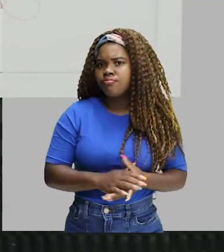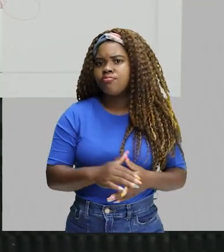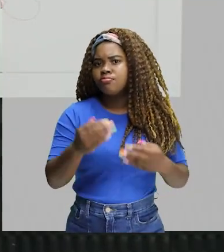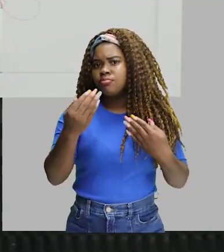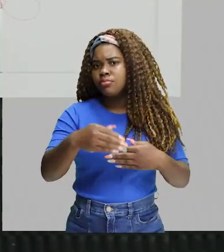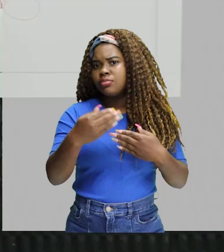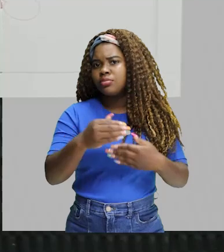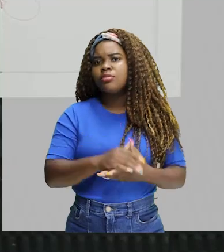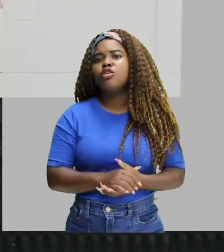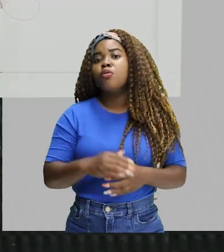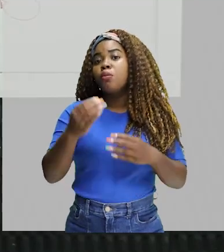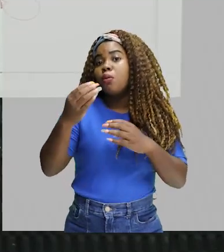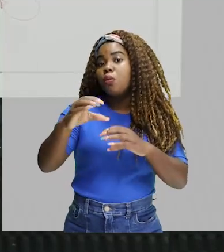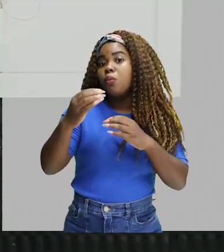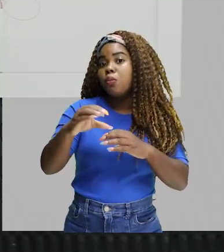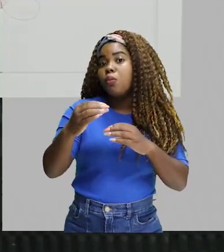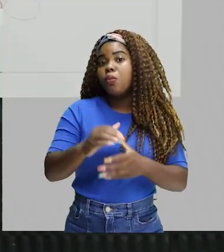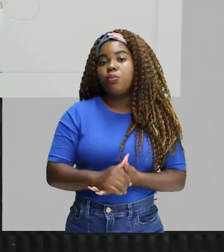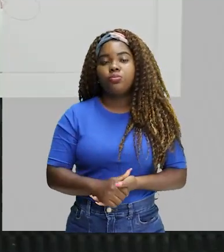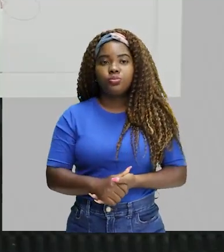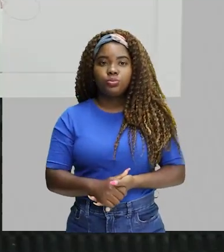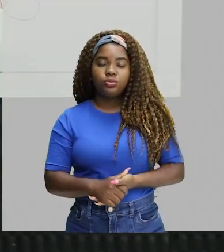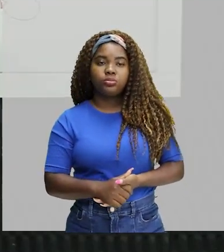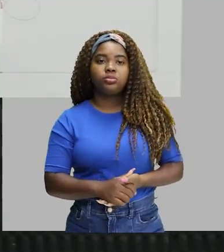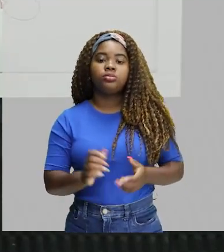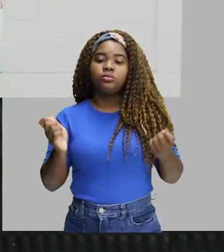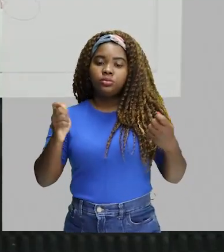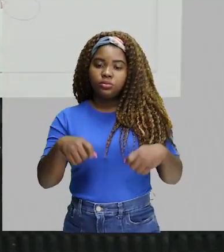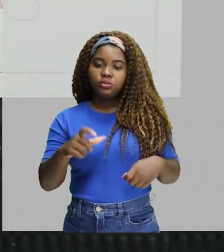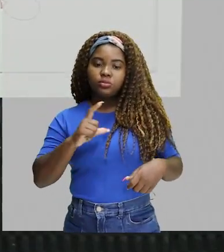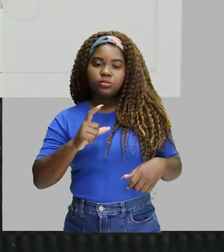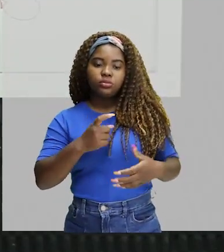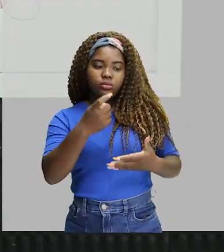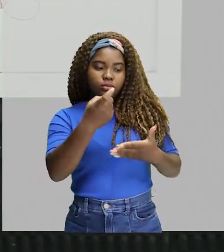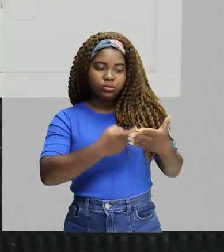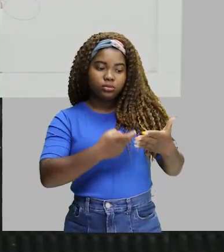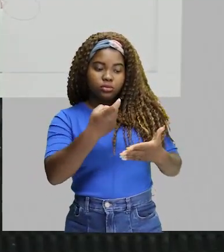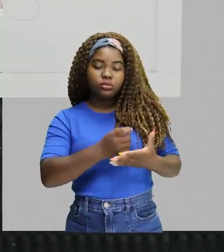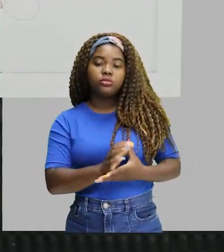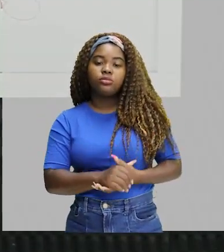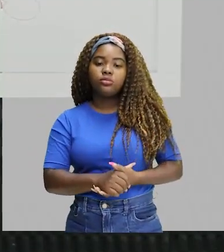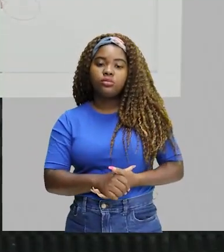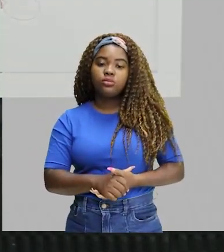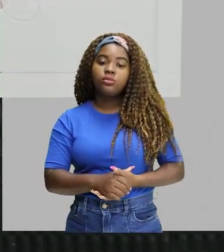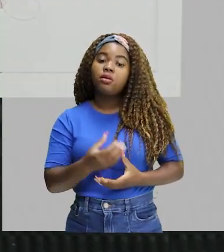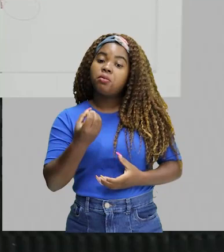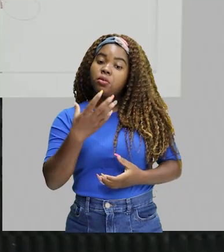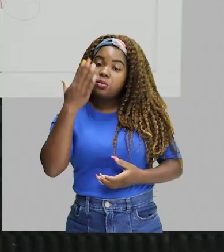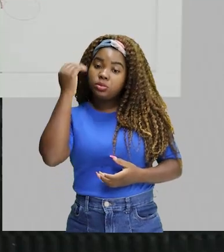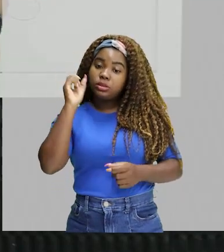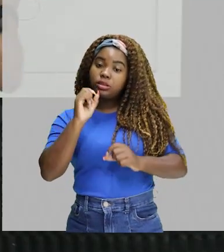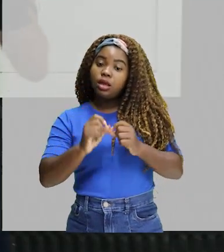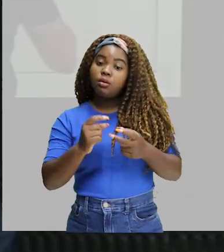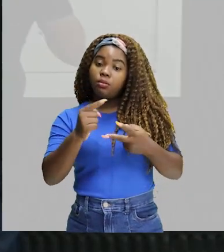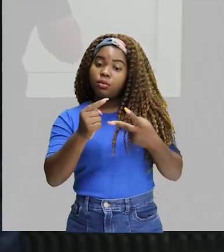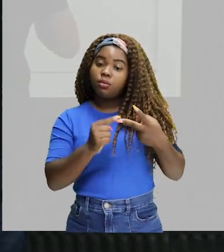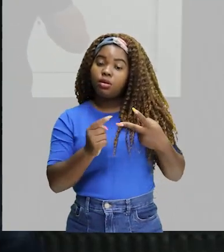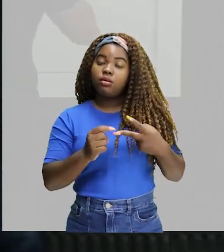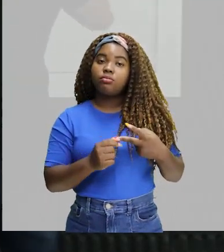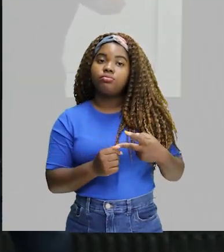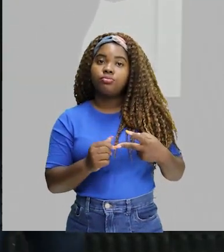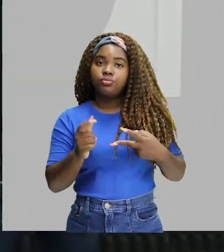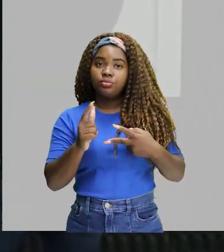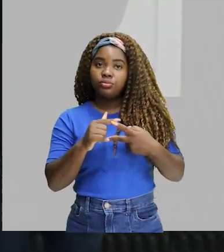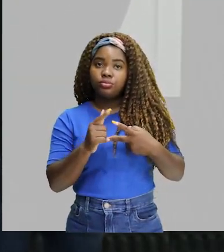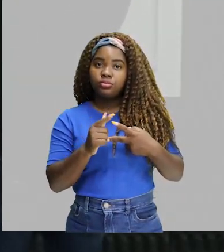de concurso aí também, né? Vocês podem pegar um texto como a Alegoria da Caverna e aí é bom que você saiba disso aqui.